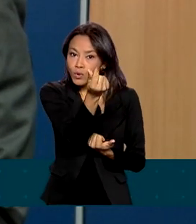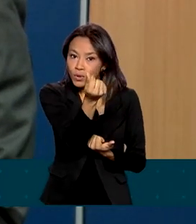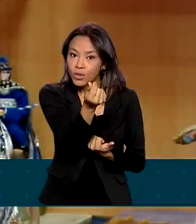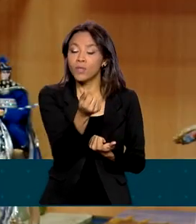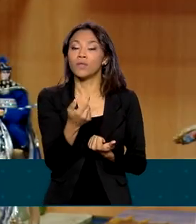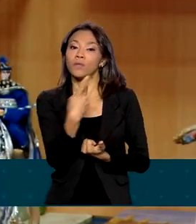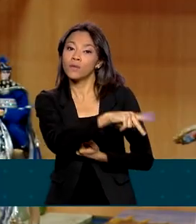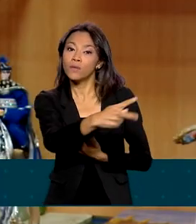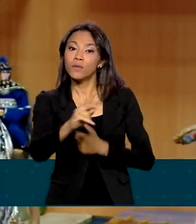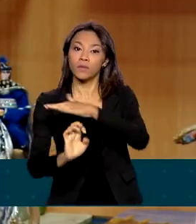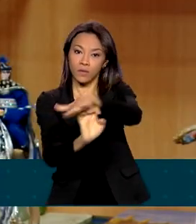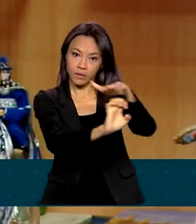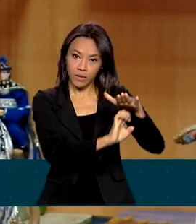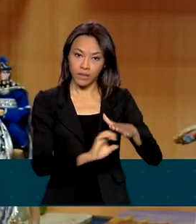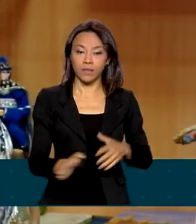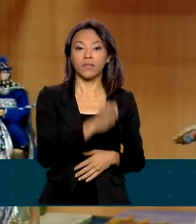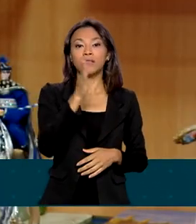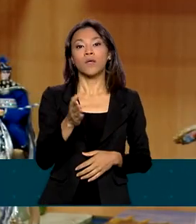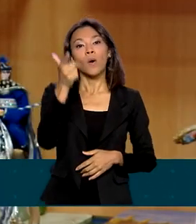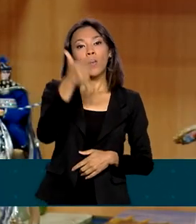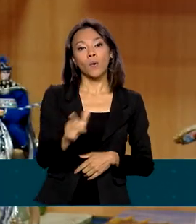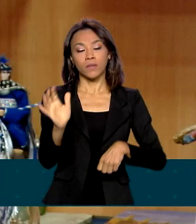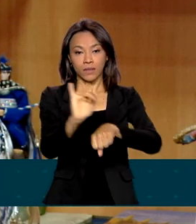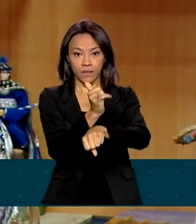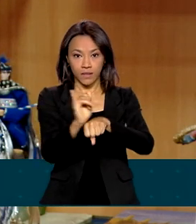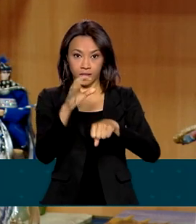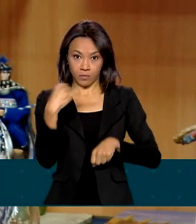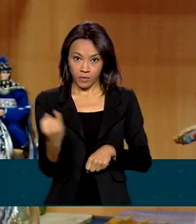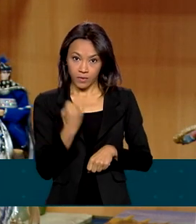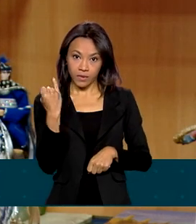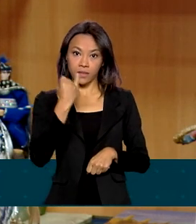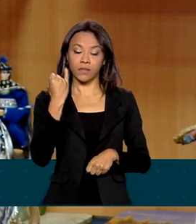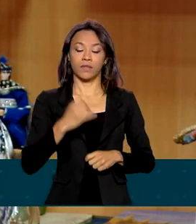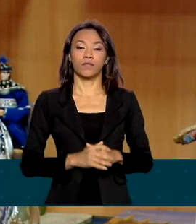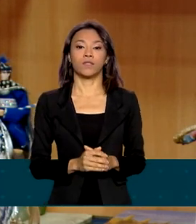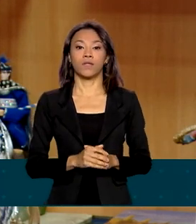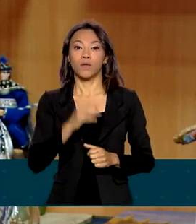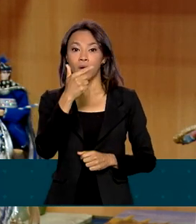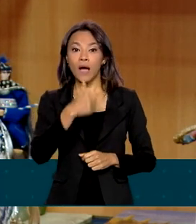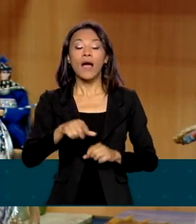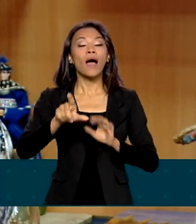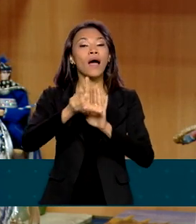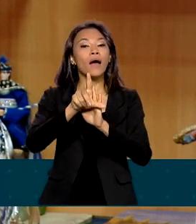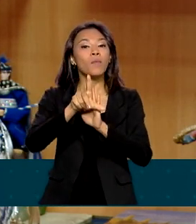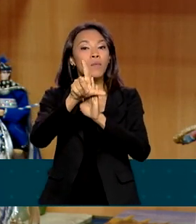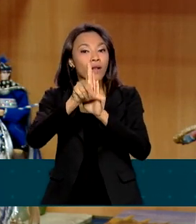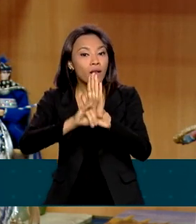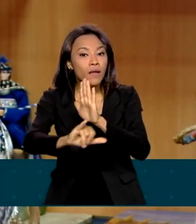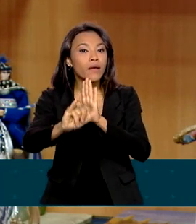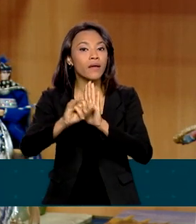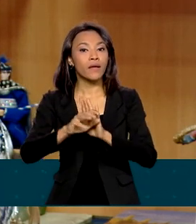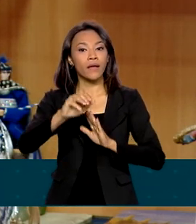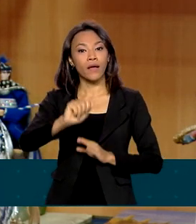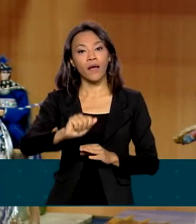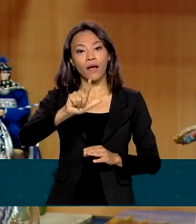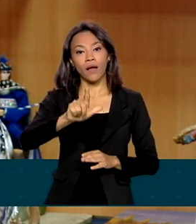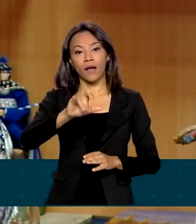o outro a medida muito muito importante foi a Lei alguém Planck que